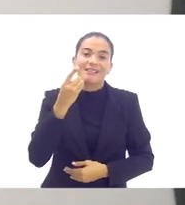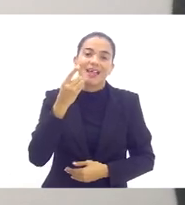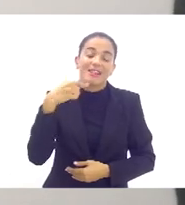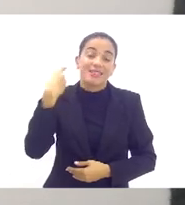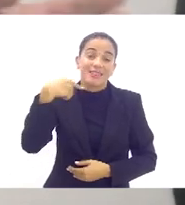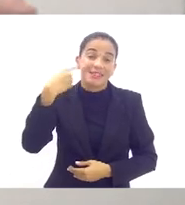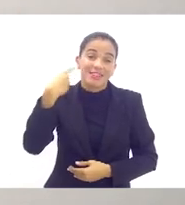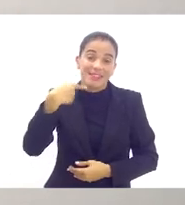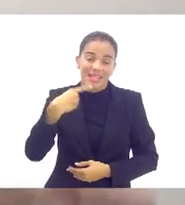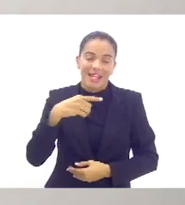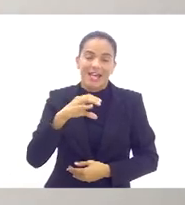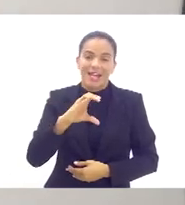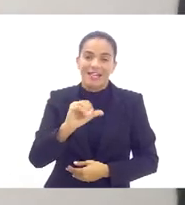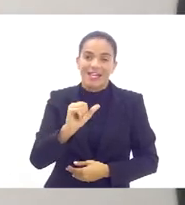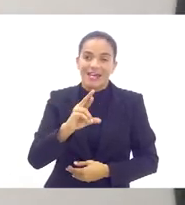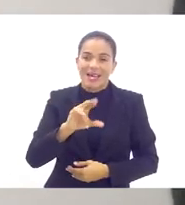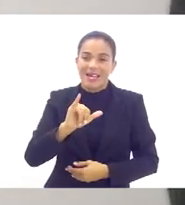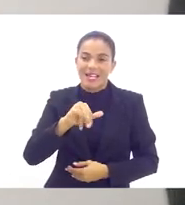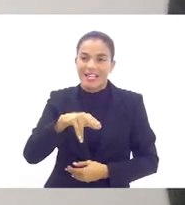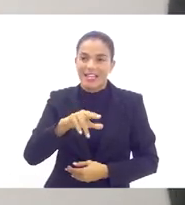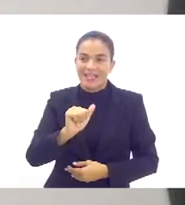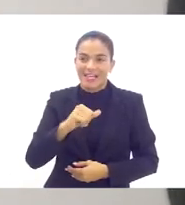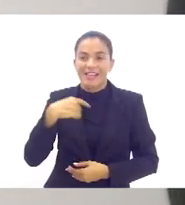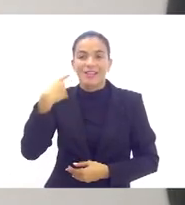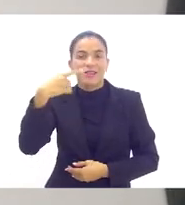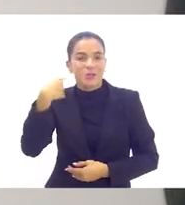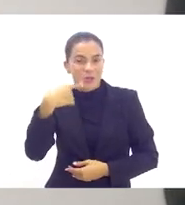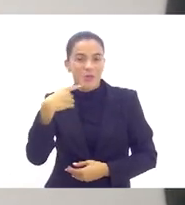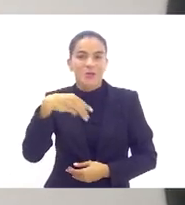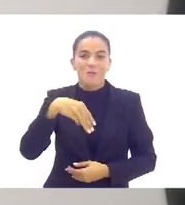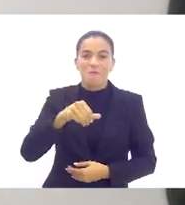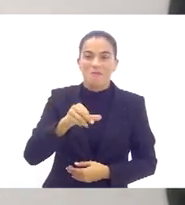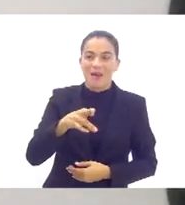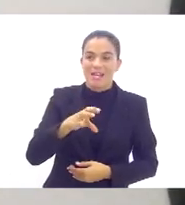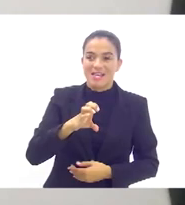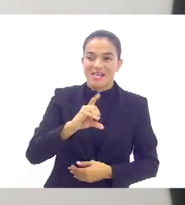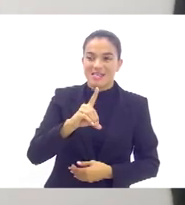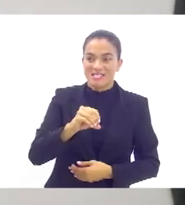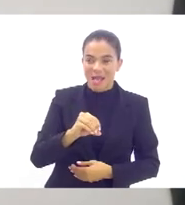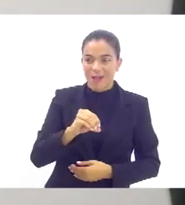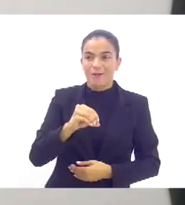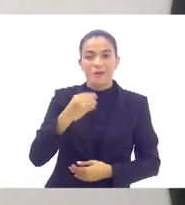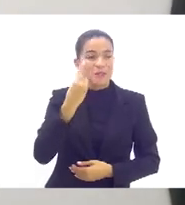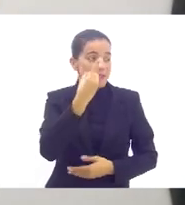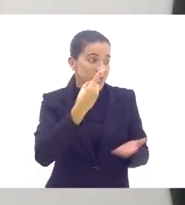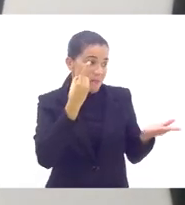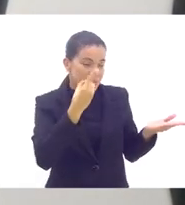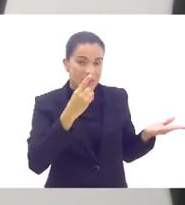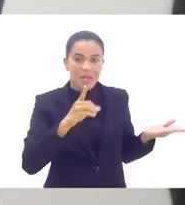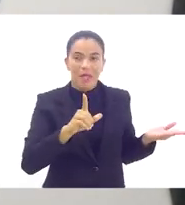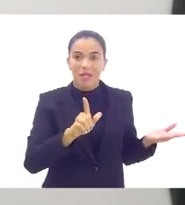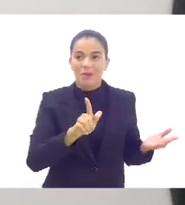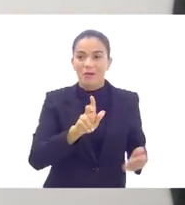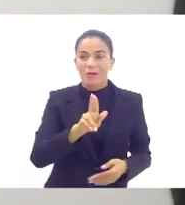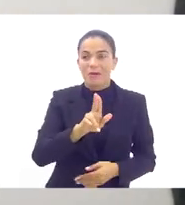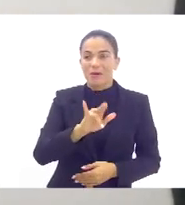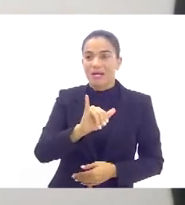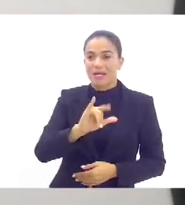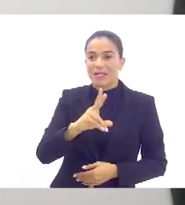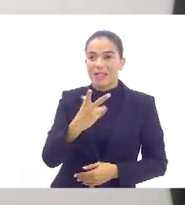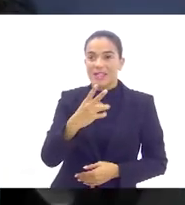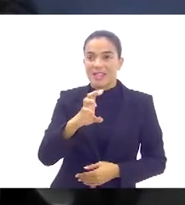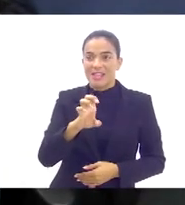pelo trabalho, ao nosso amigo, irmão Marcelo Maia, doutor Marcelo Maia, obrigado pela presença, ao demais deputado, deputado Guilherme, considerações finais?